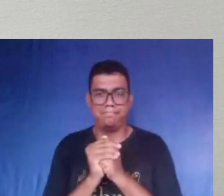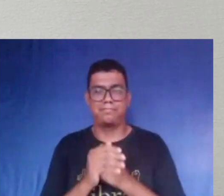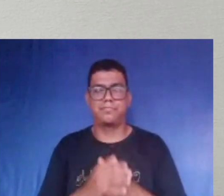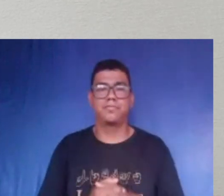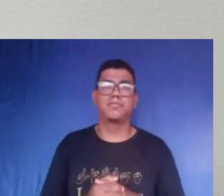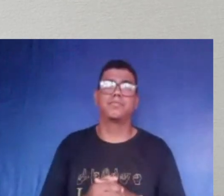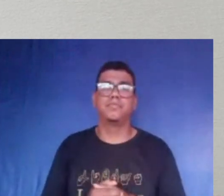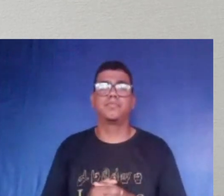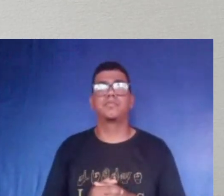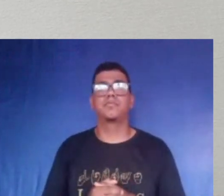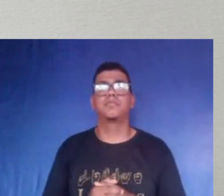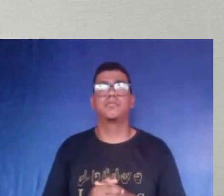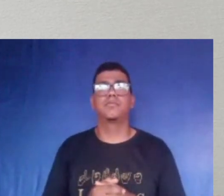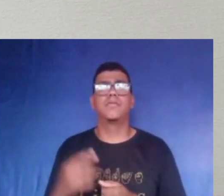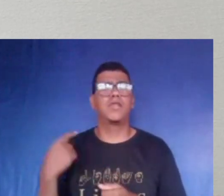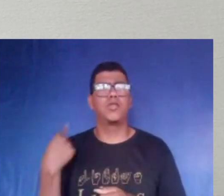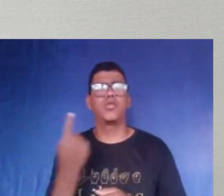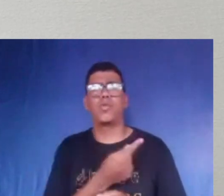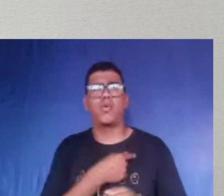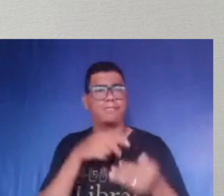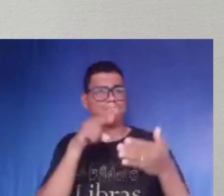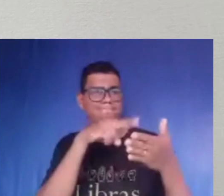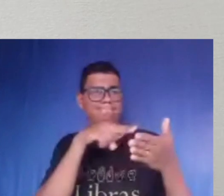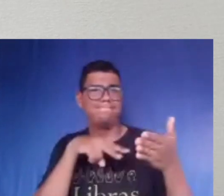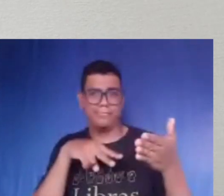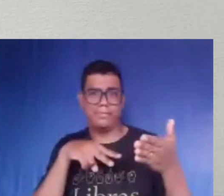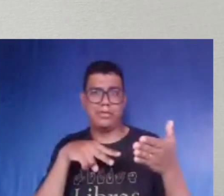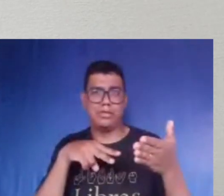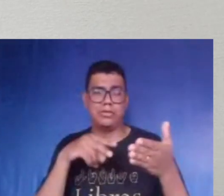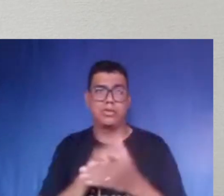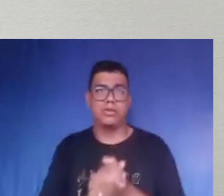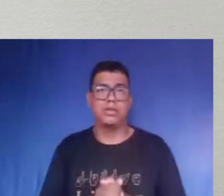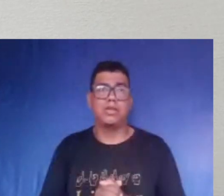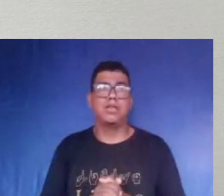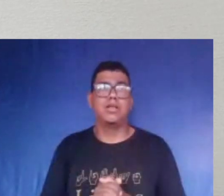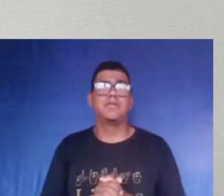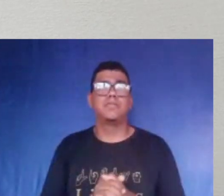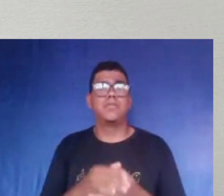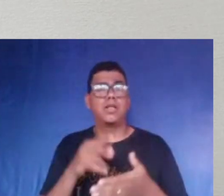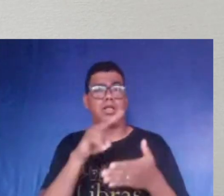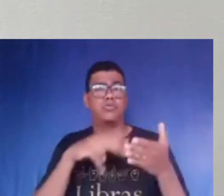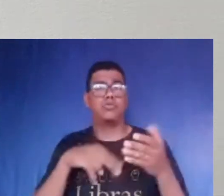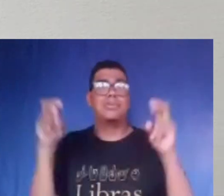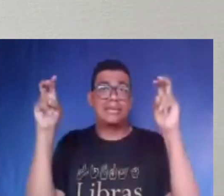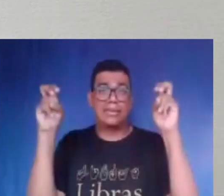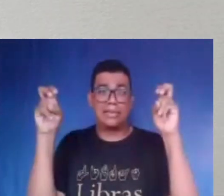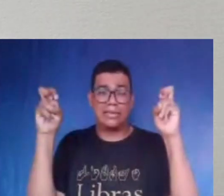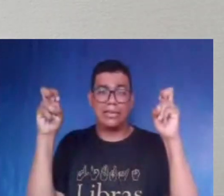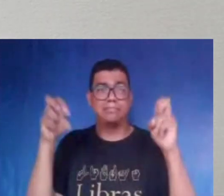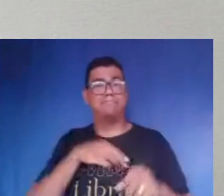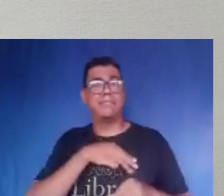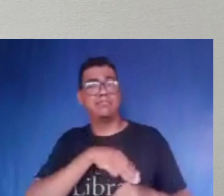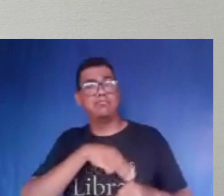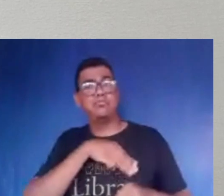isso, nós vamos fazer uma primeira leitura e fazer a leitura também do tema de missões mundiais nesse